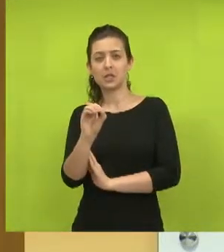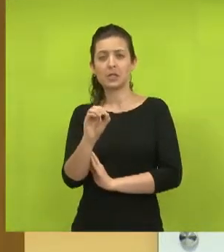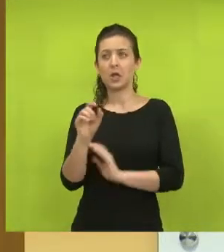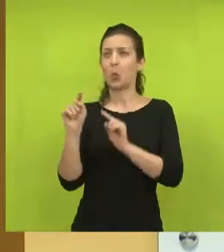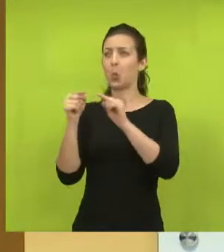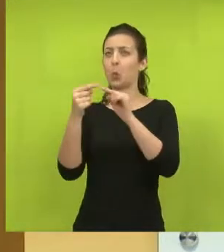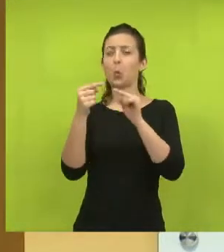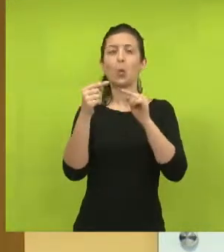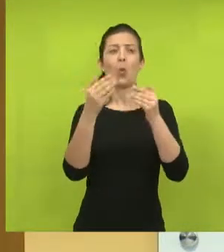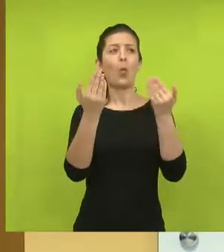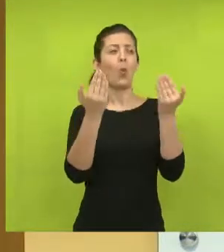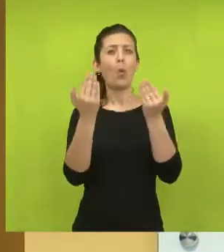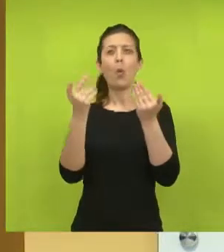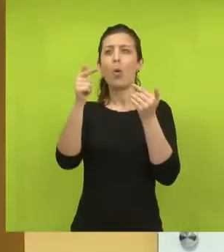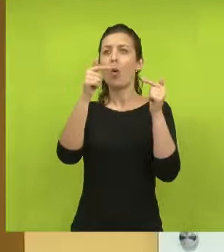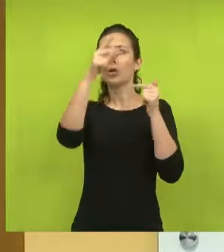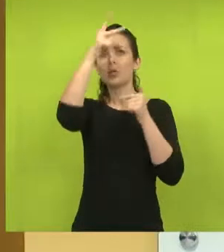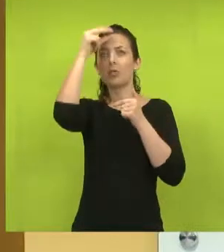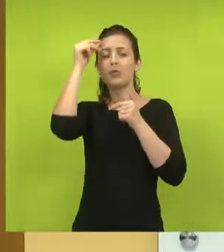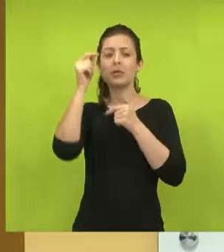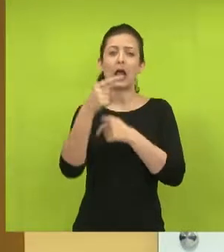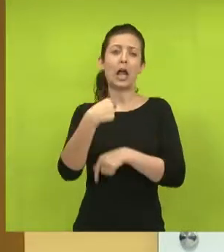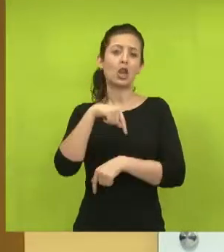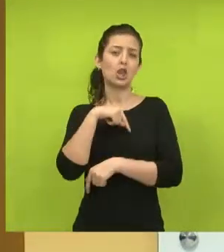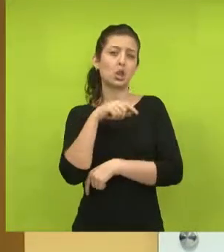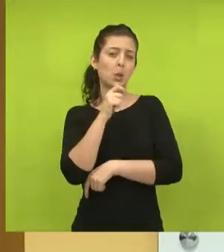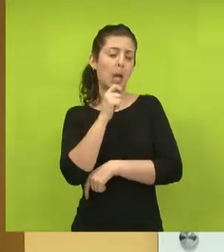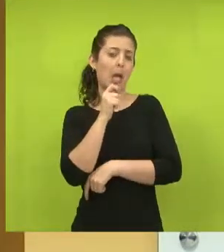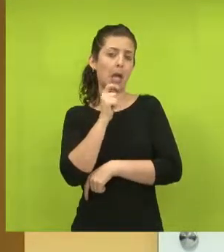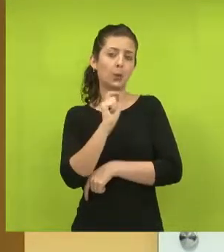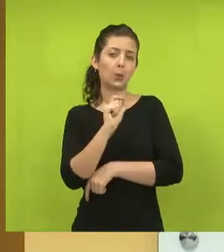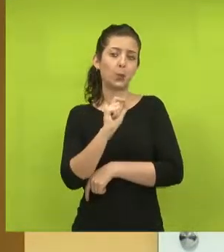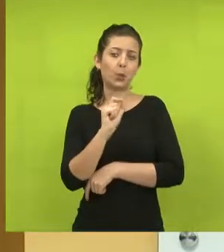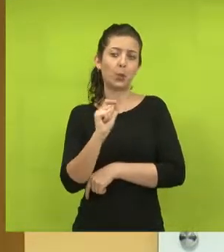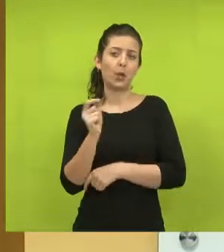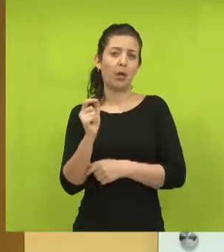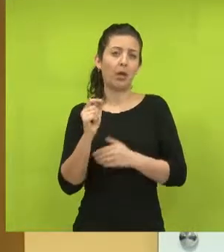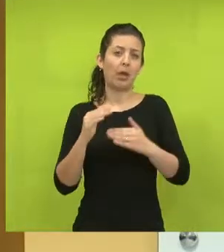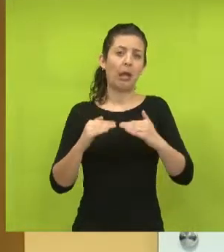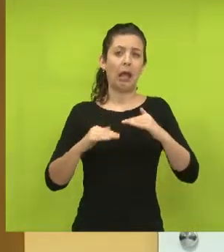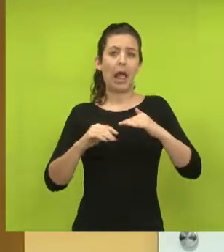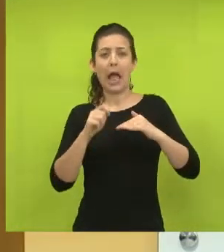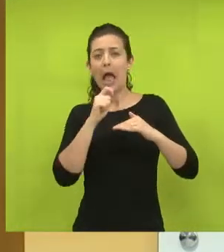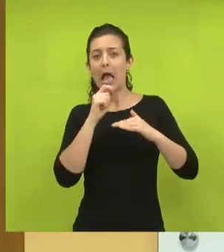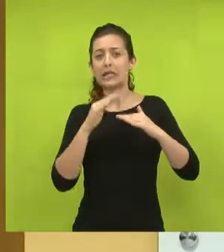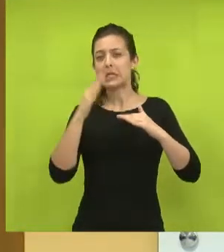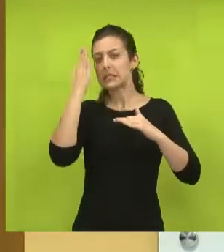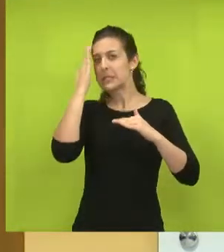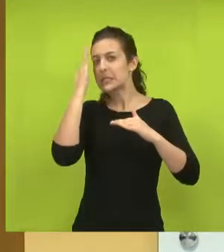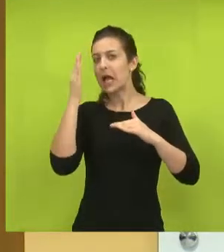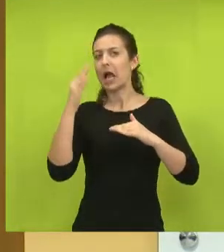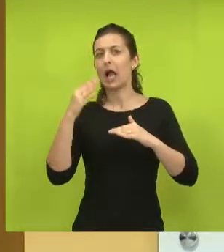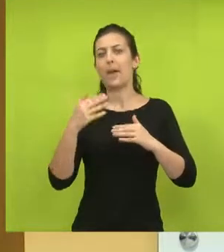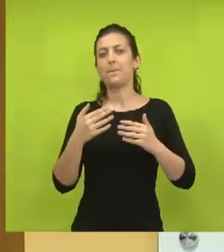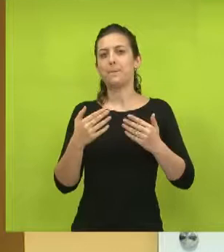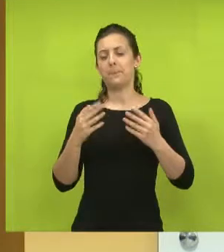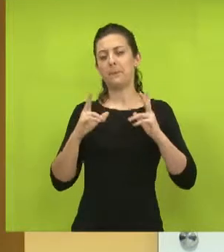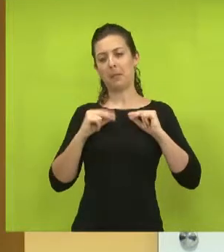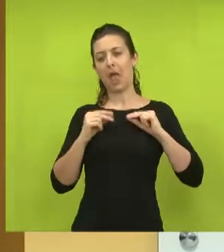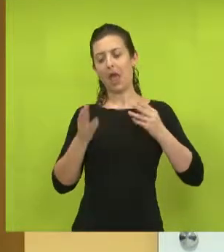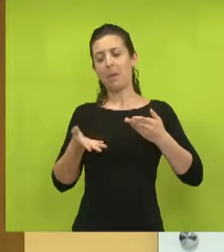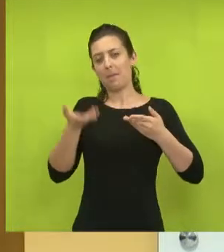outras prefeituras. Então, o nosso ainda está no valor remediado. Né, a gente sabe que o servidor até merece